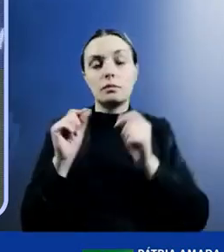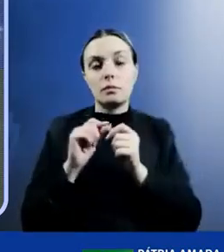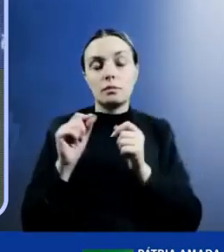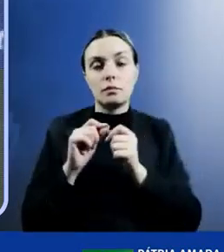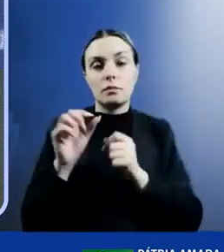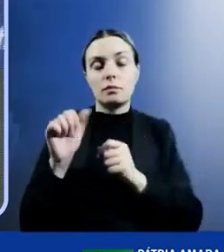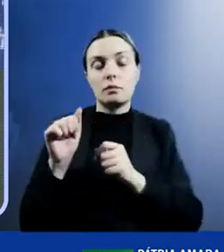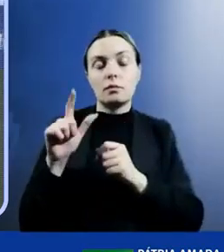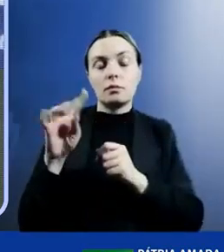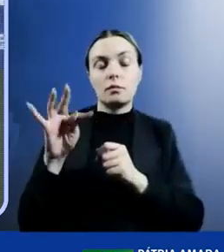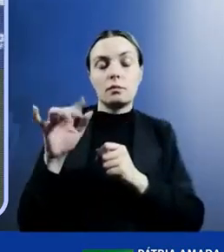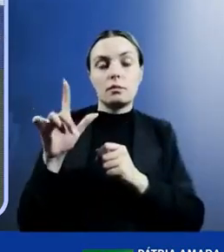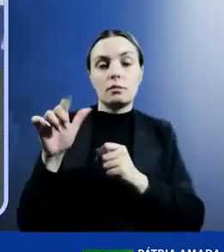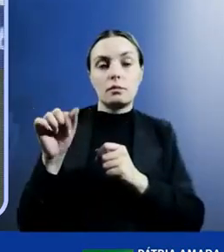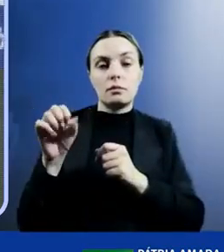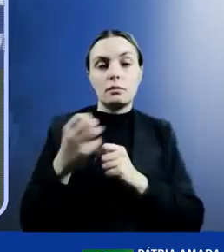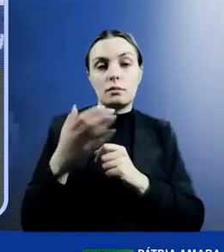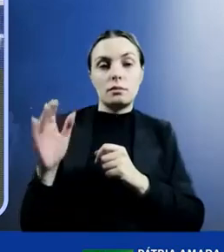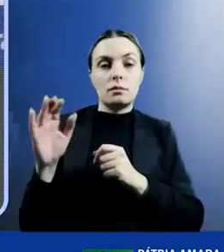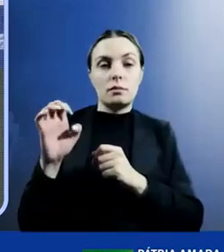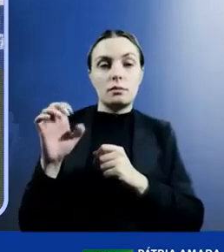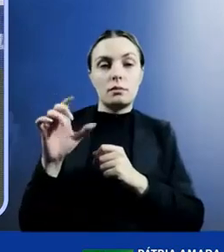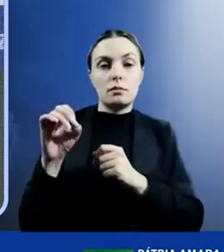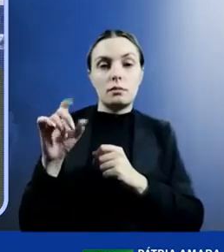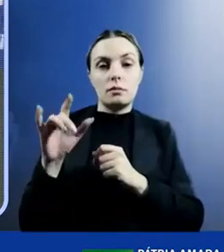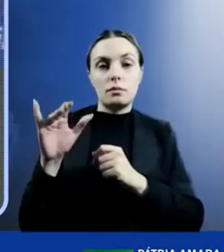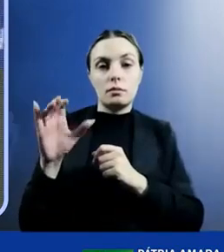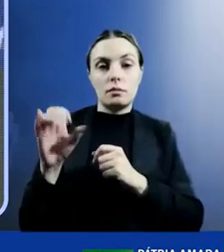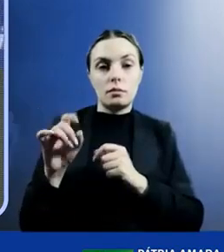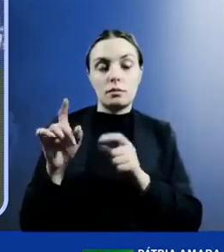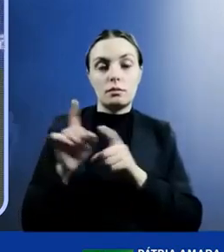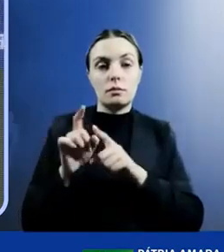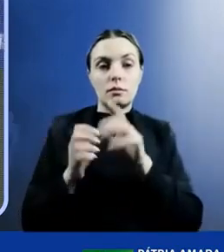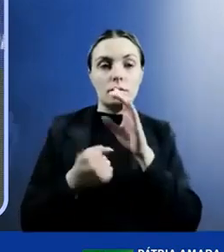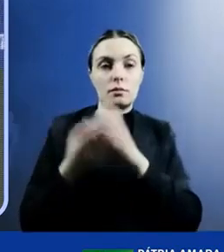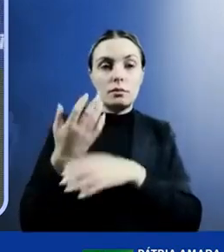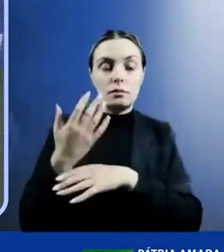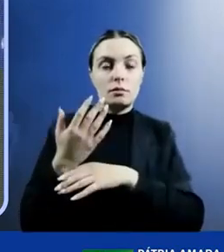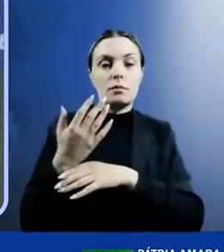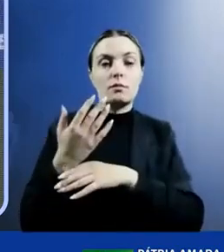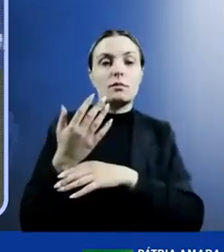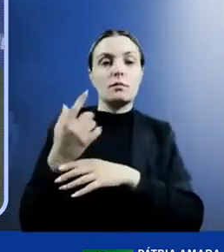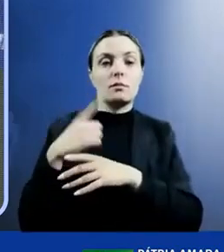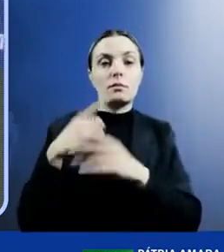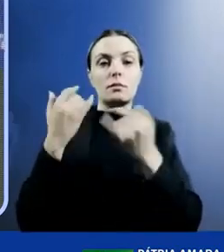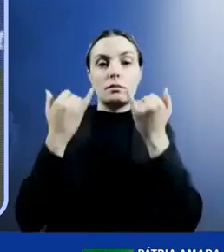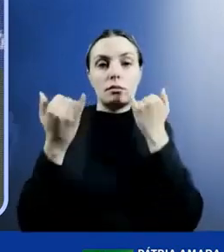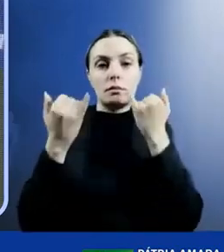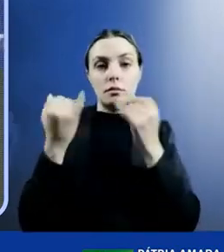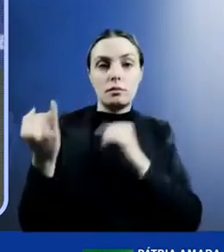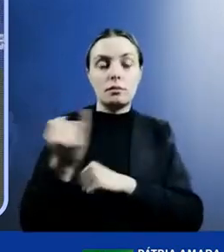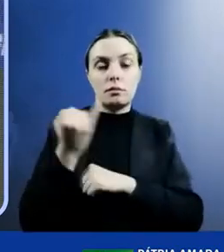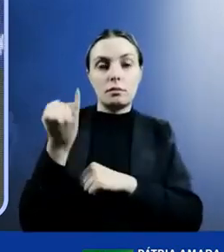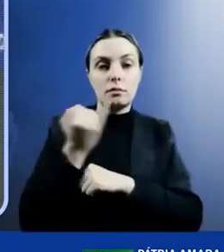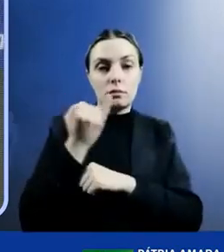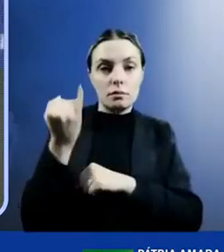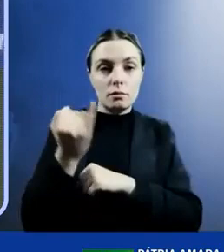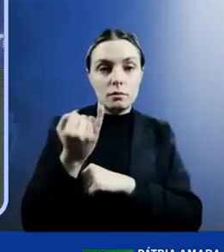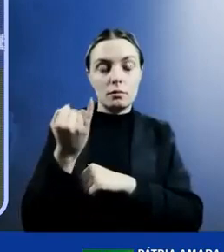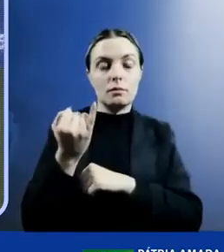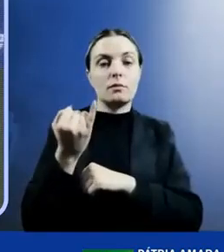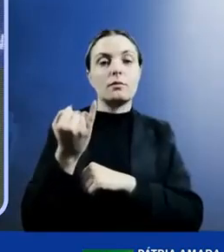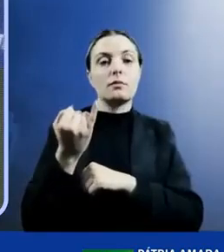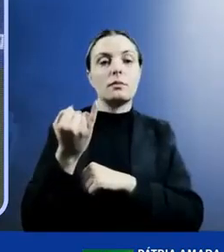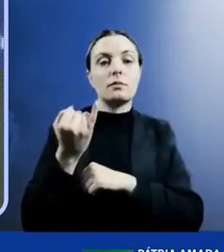Solar, que além do potencial de geração de todo o estado, traz informações importantes para atrair o empreendimento,